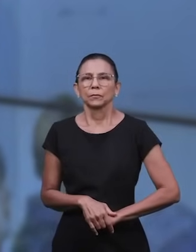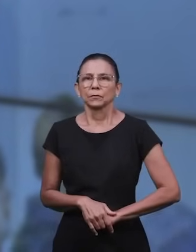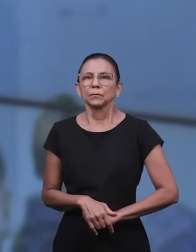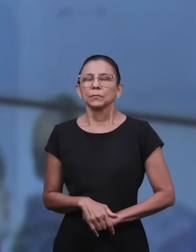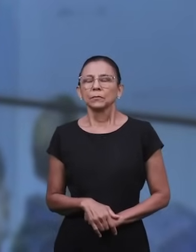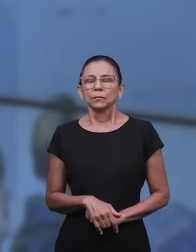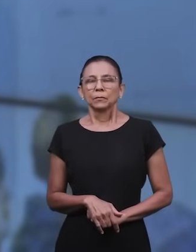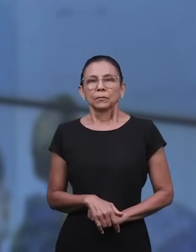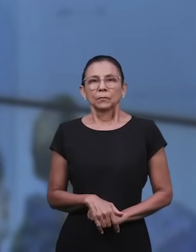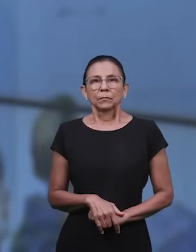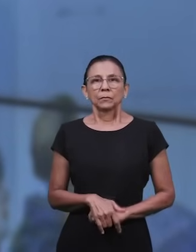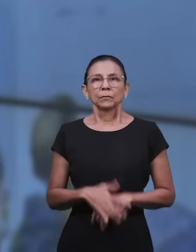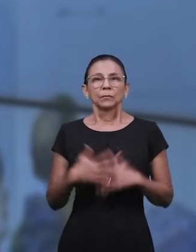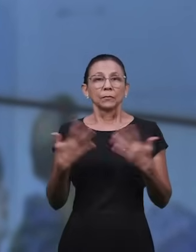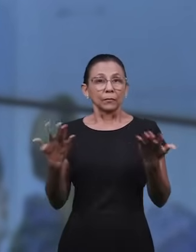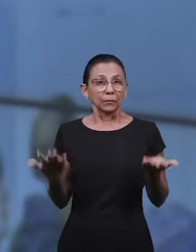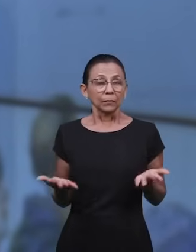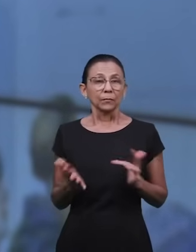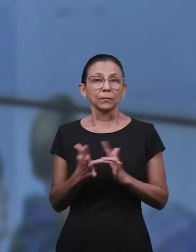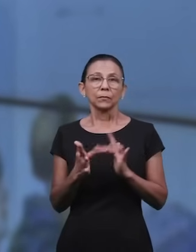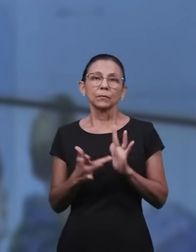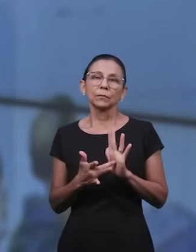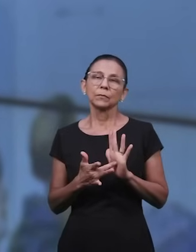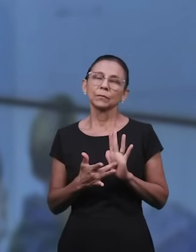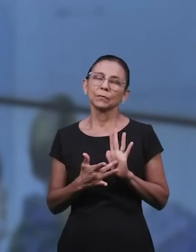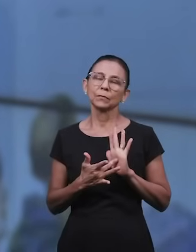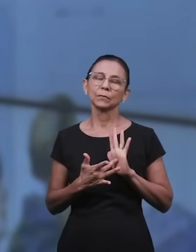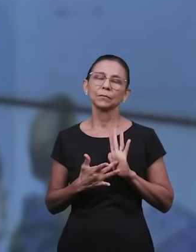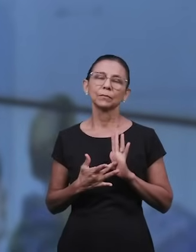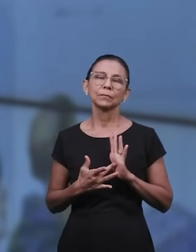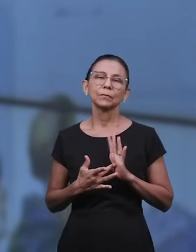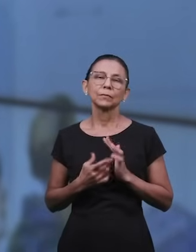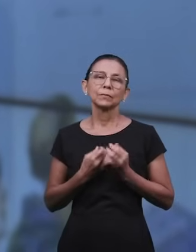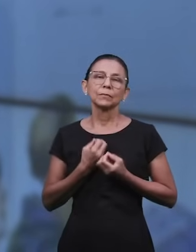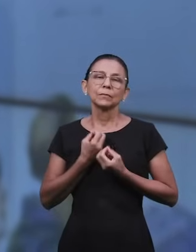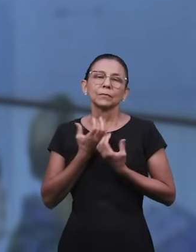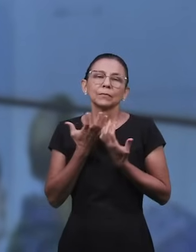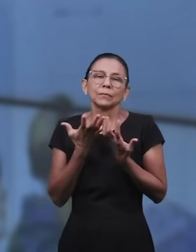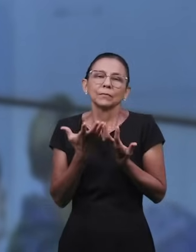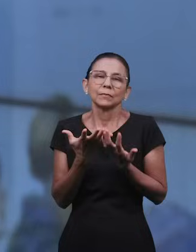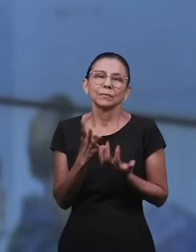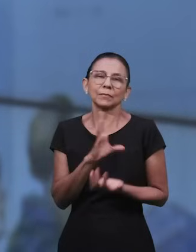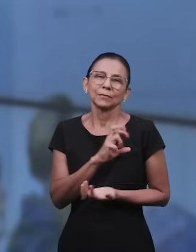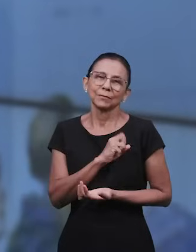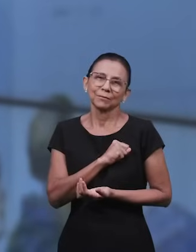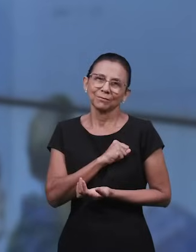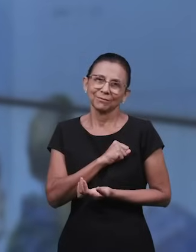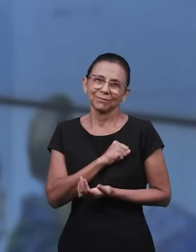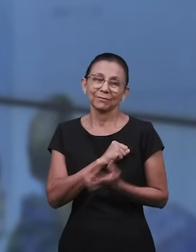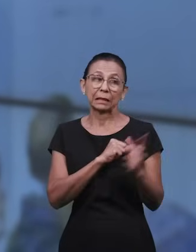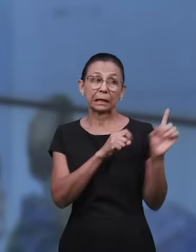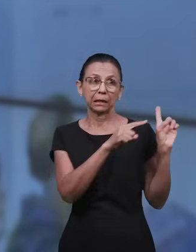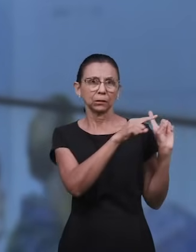o seu mediador. Então, ele expressa o seu amor. E ele vai dizer assim: